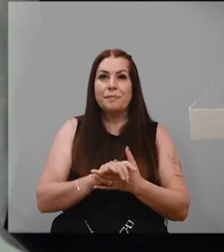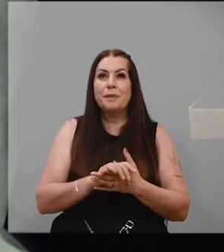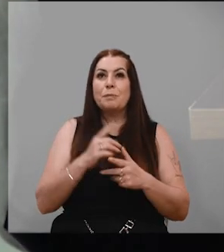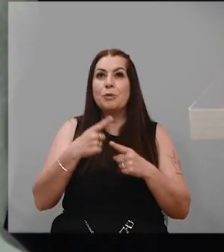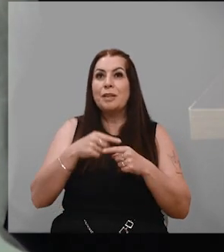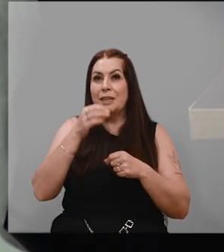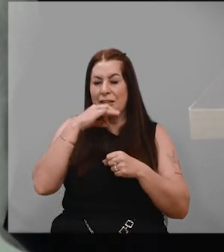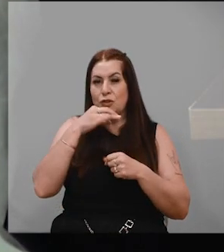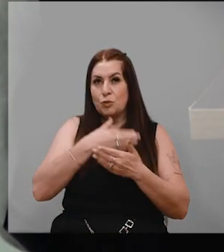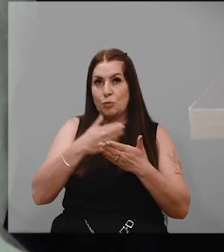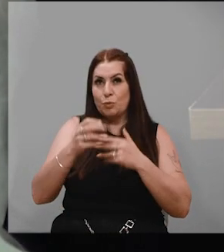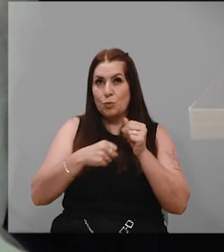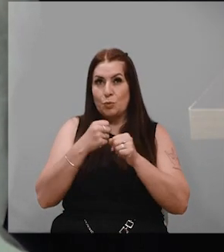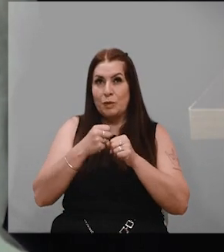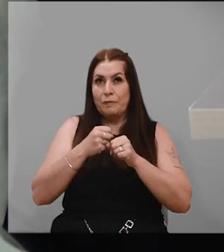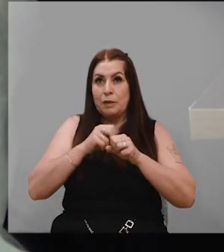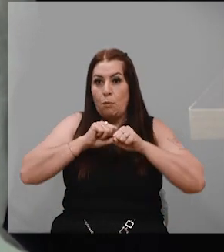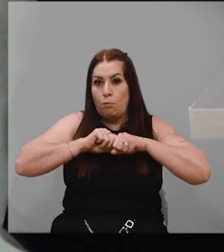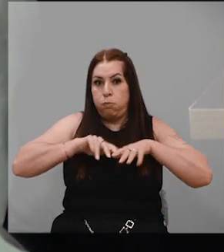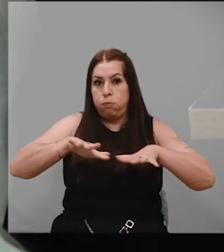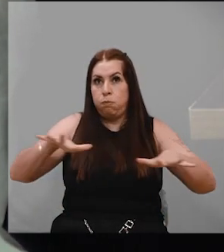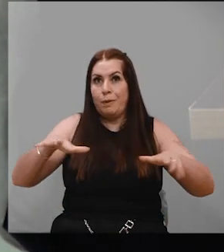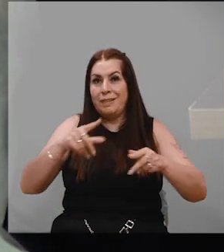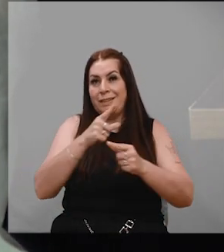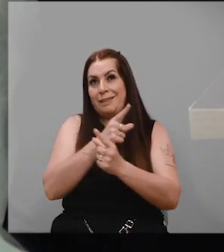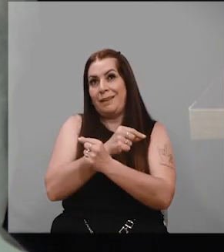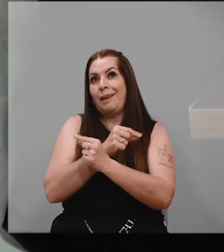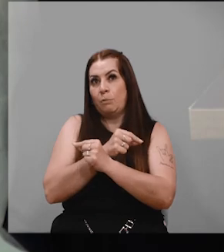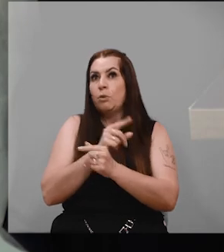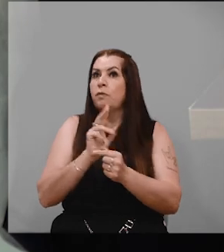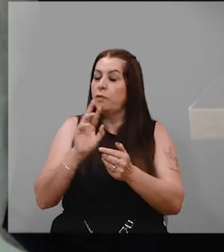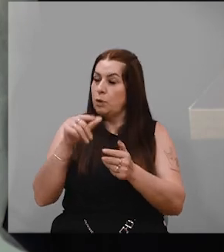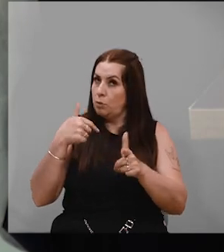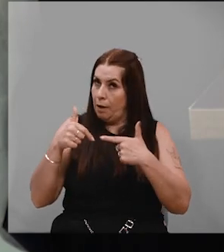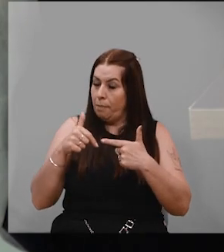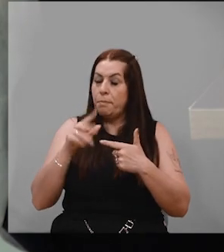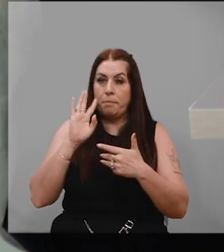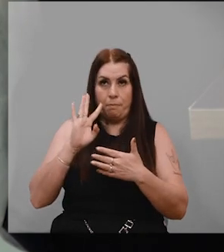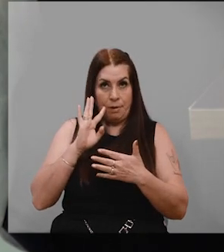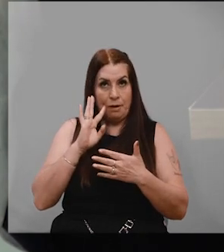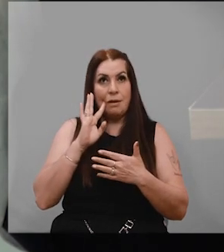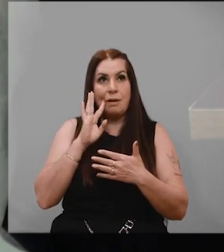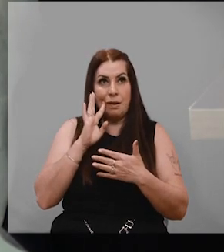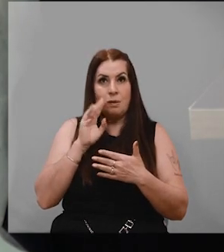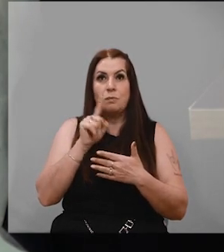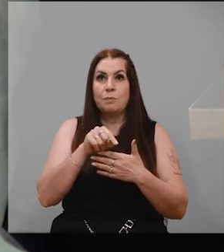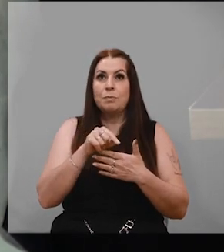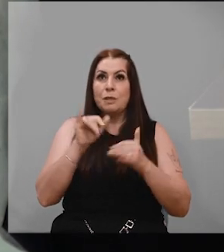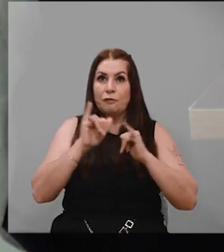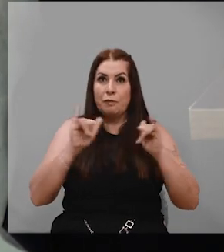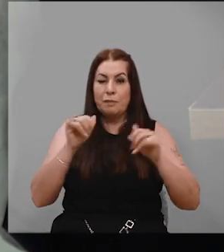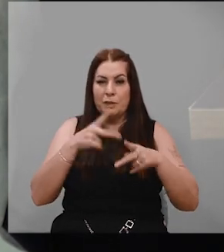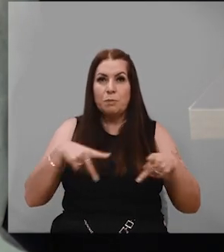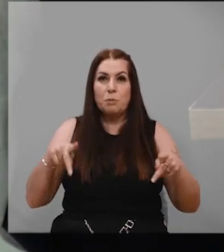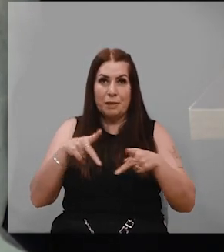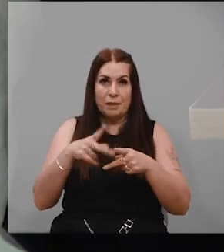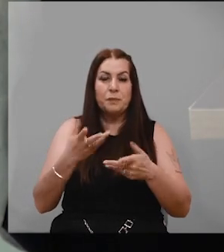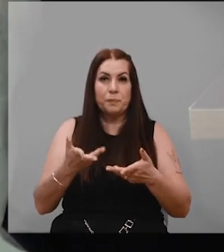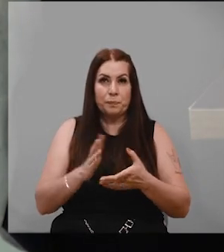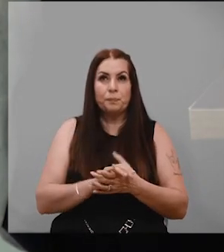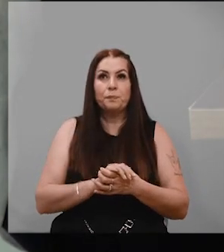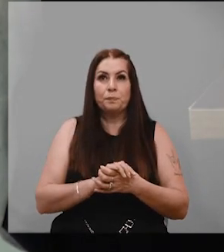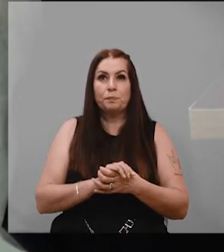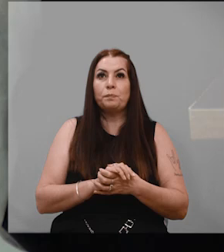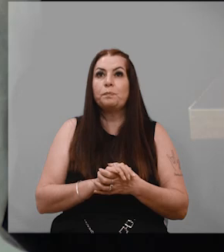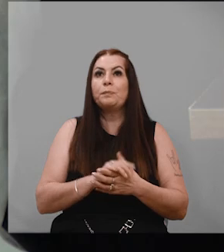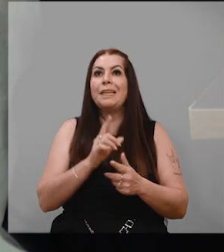Caxias, no início do ano, teve um surto, né? E aí foi feito realmente um trabalho bem bacana, aí, justamente para informar a população, né? Uhum. Essa